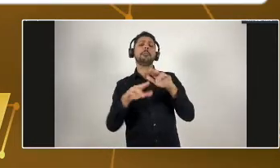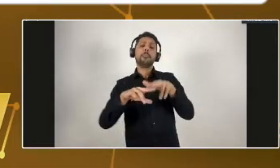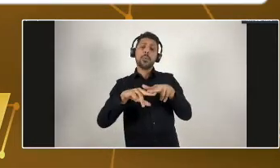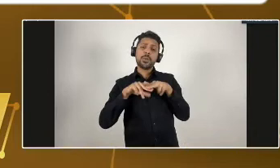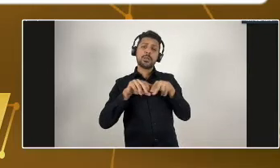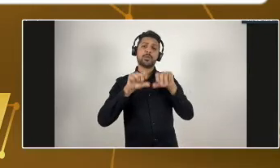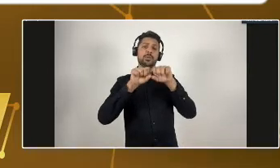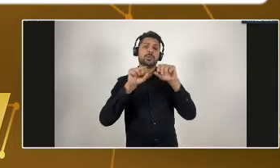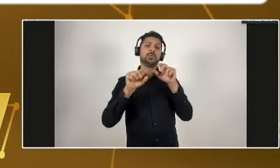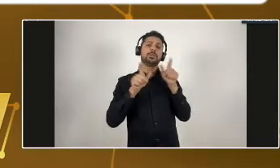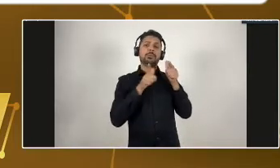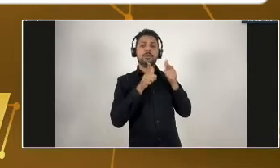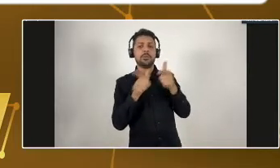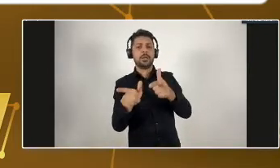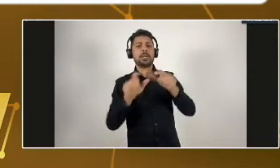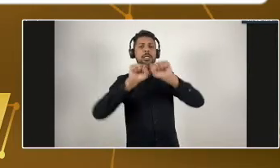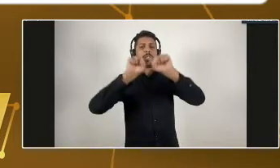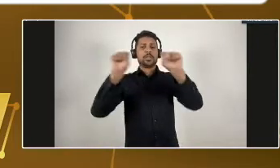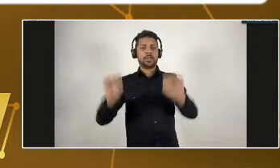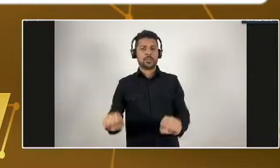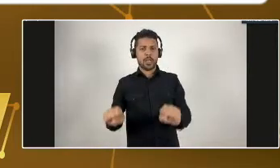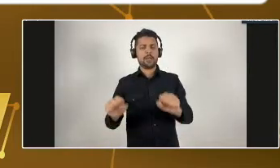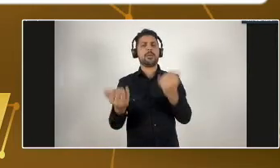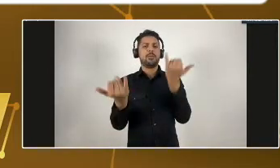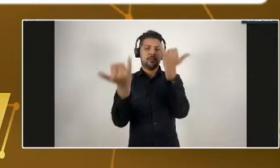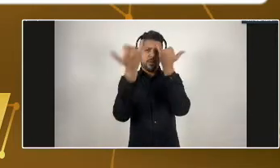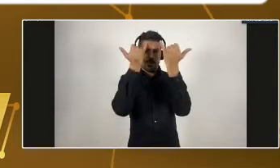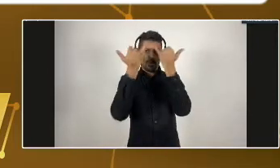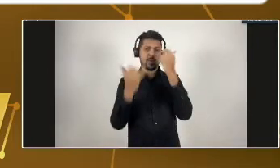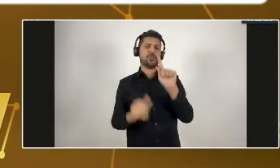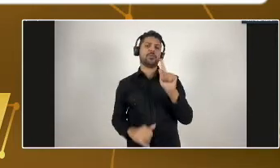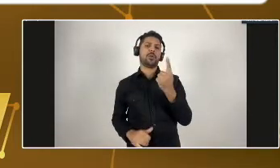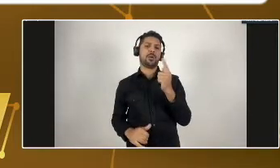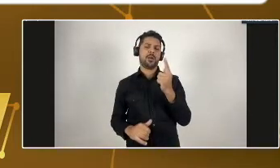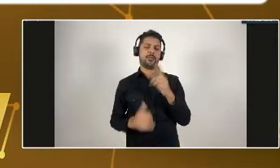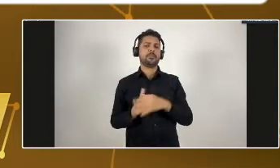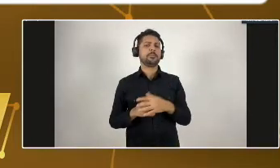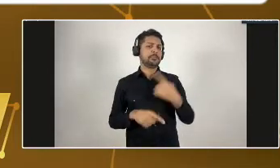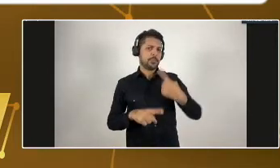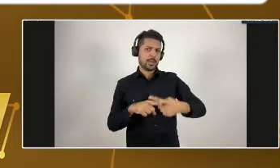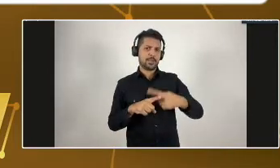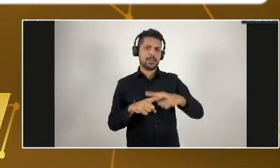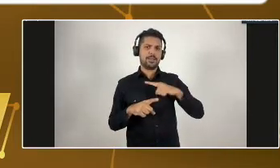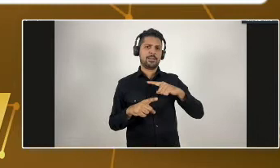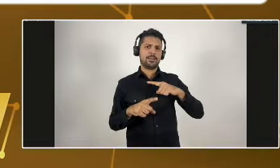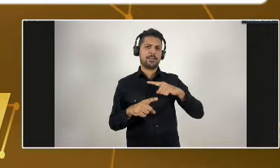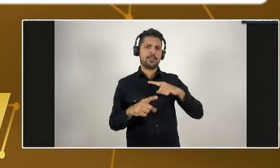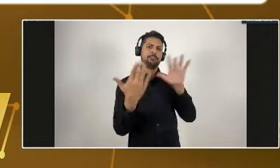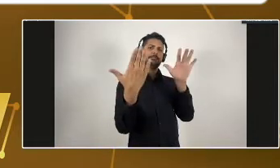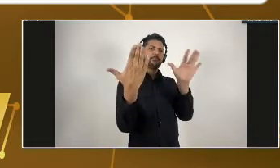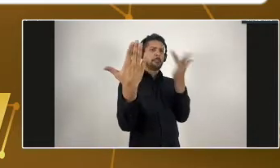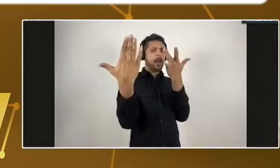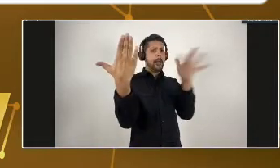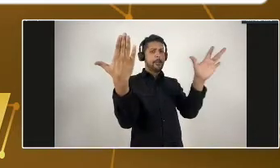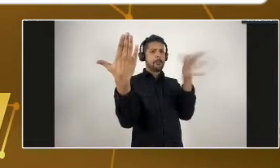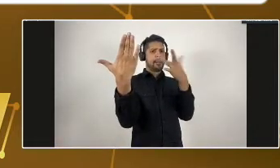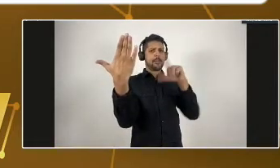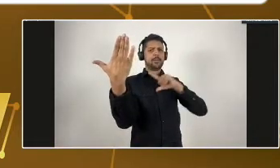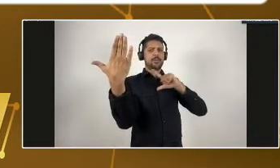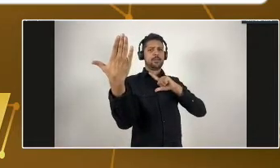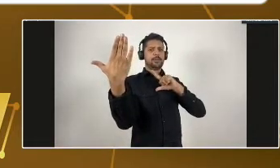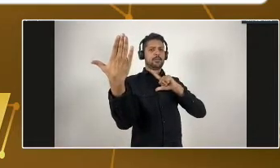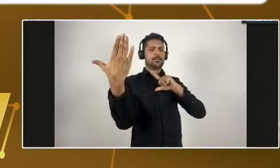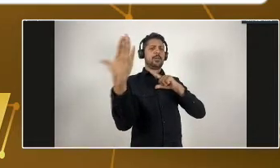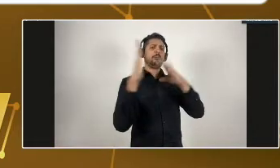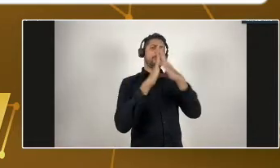Informação Geográfica, porque ele tem toda a parte vetorial, a parte de imagem raster, a parte de modelo